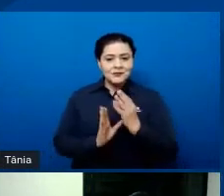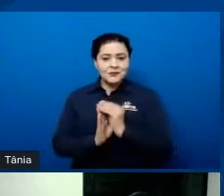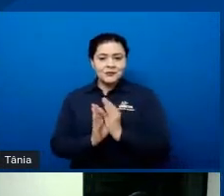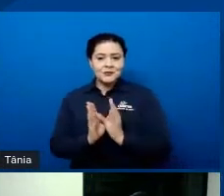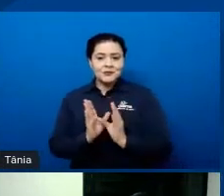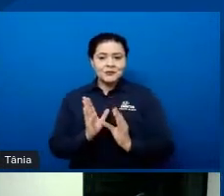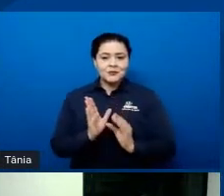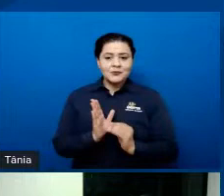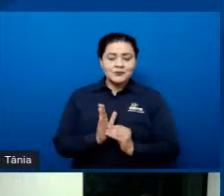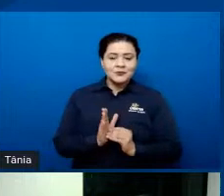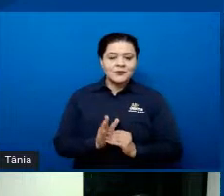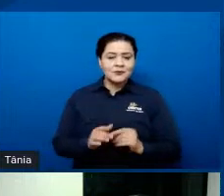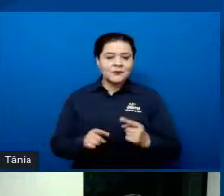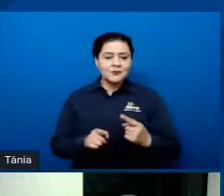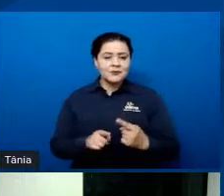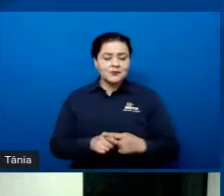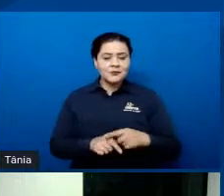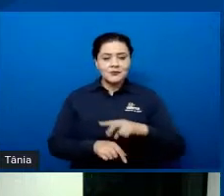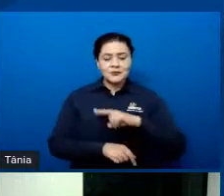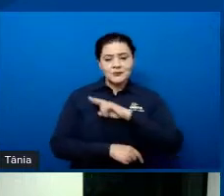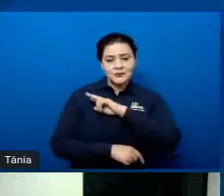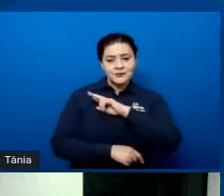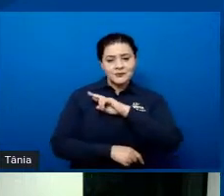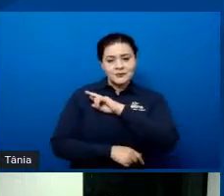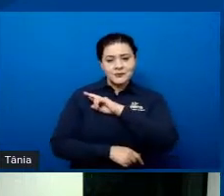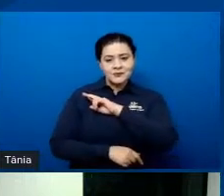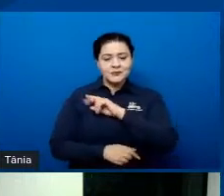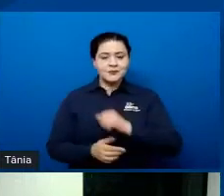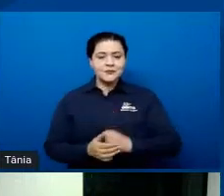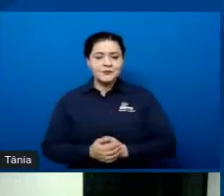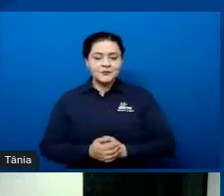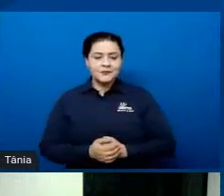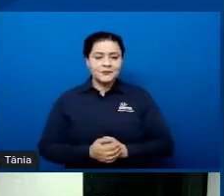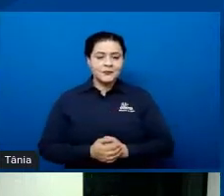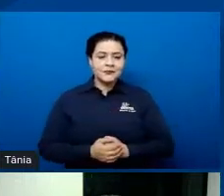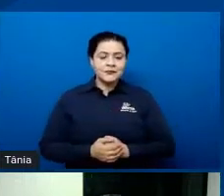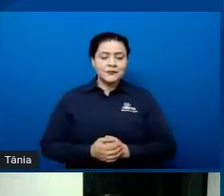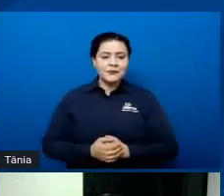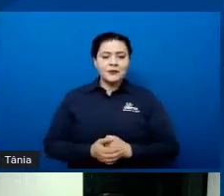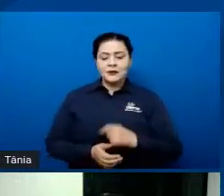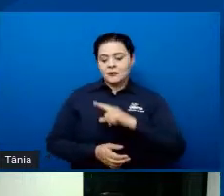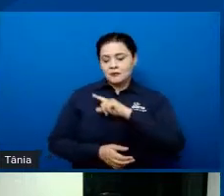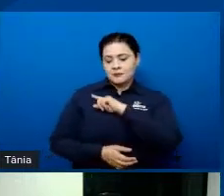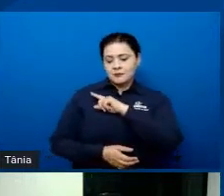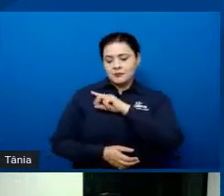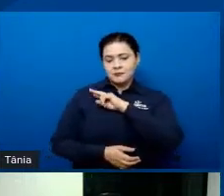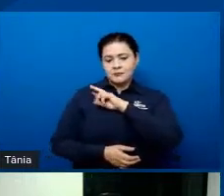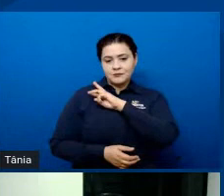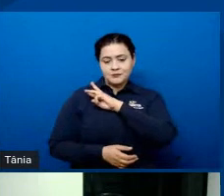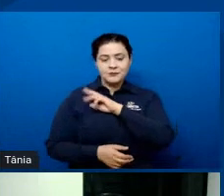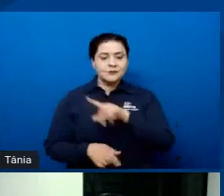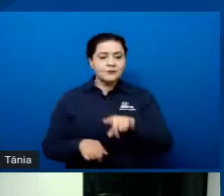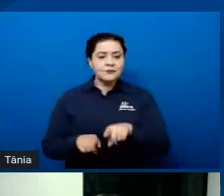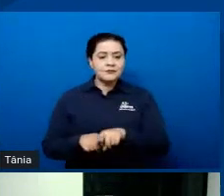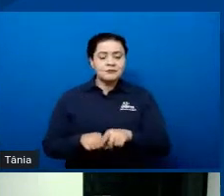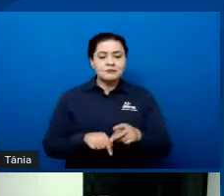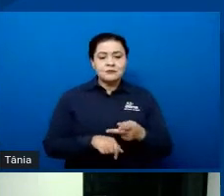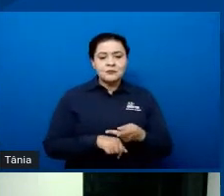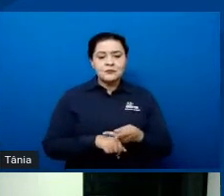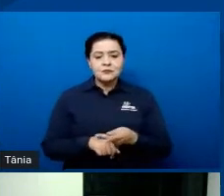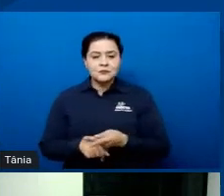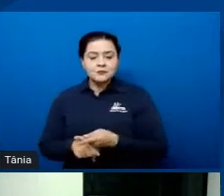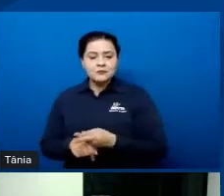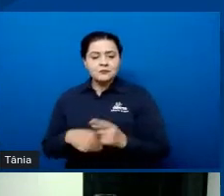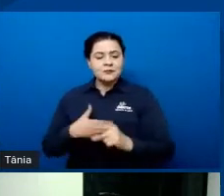para o ensino médio, do primeiro a terceiro ano, né? E a gente está em busca de autores